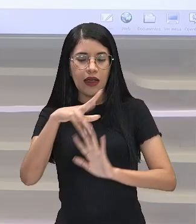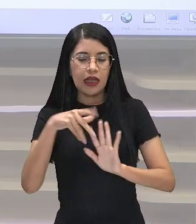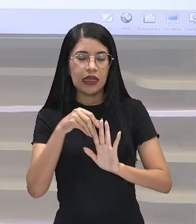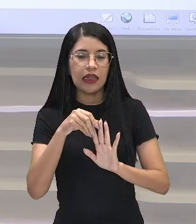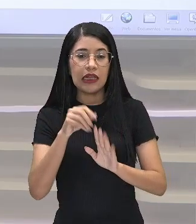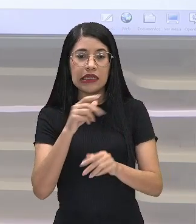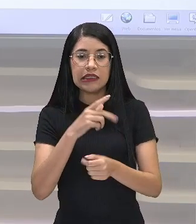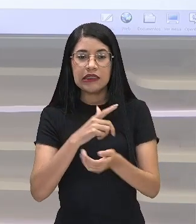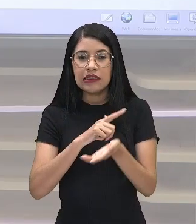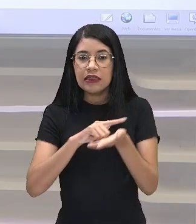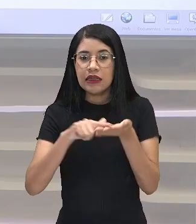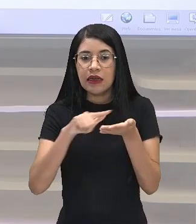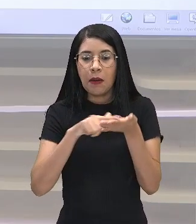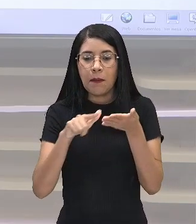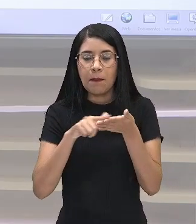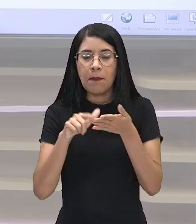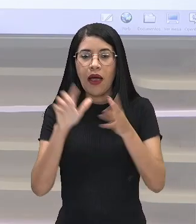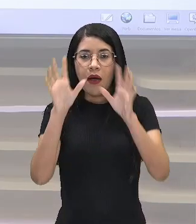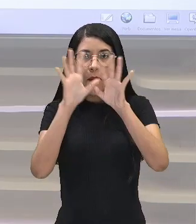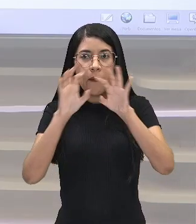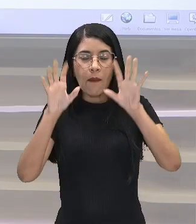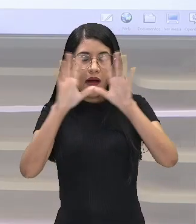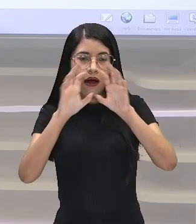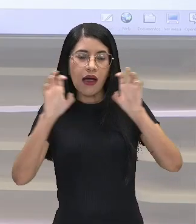ar, né? Por conta